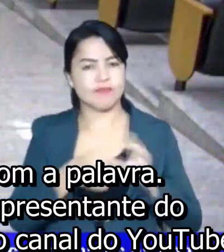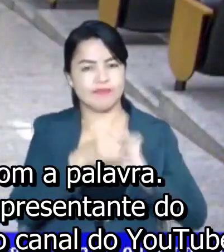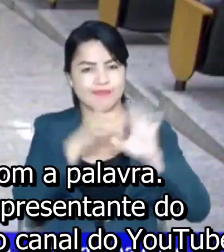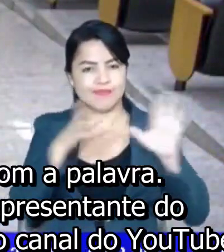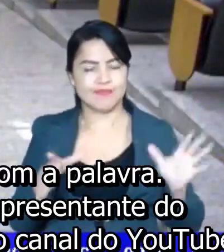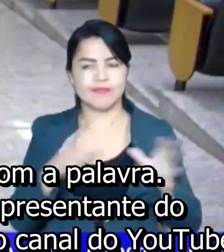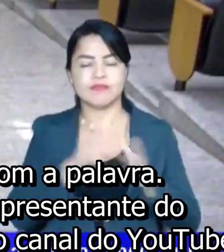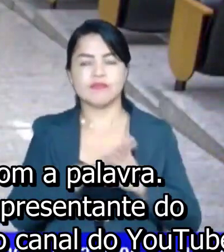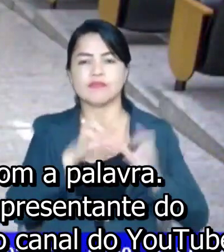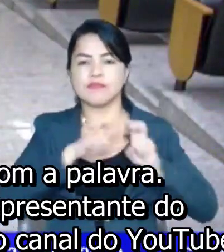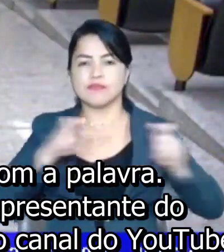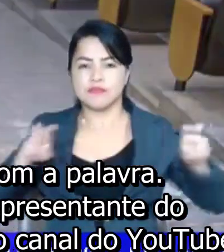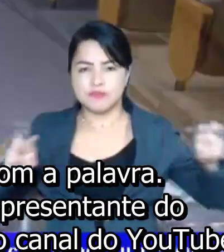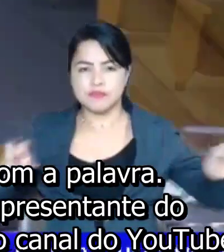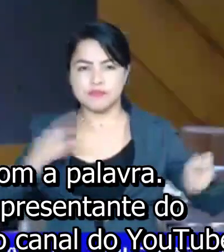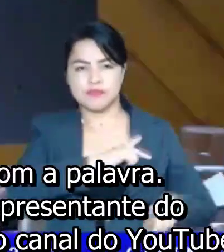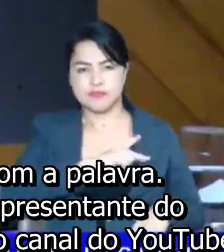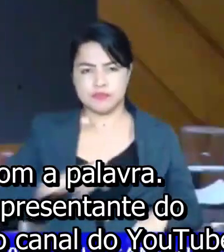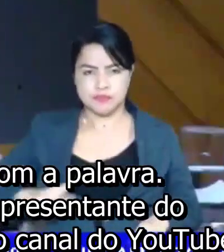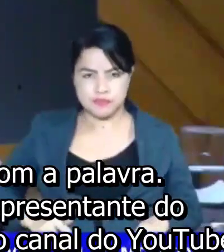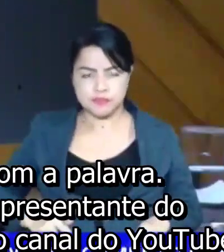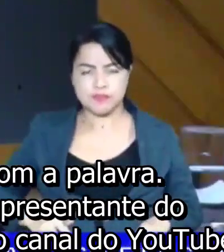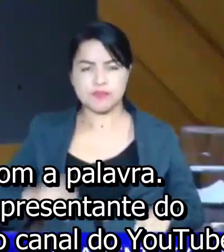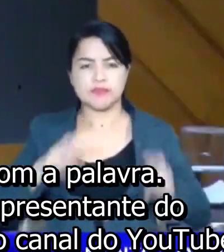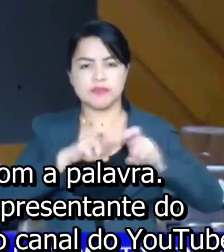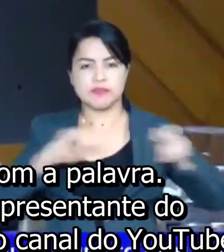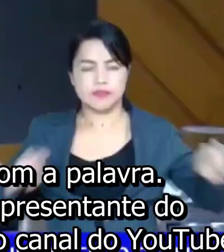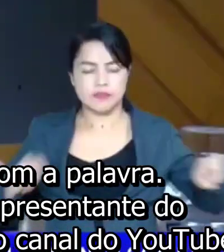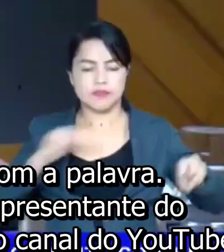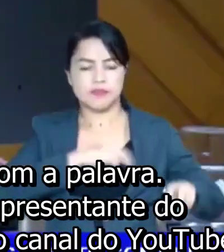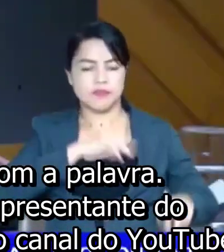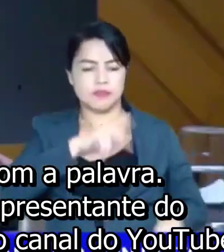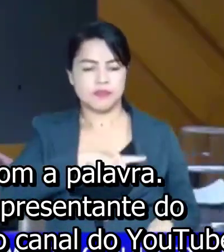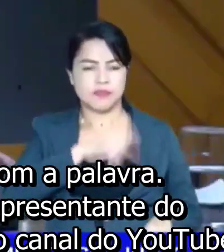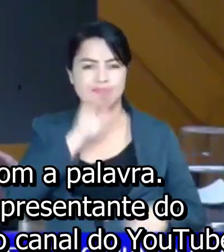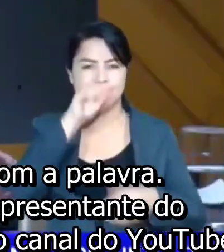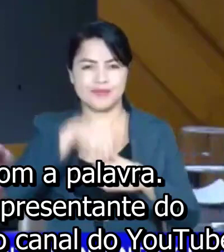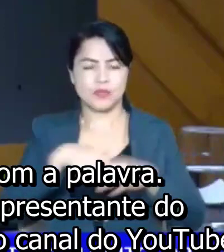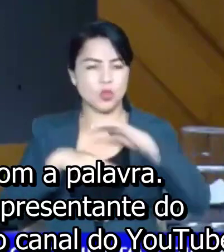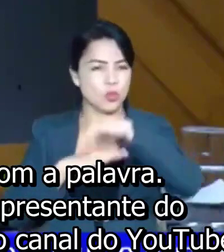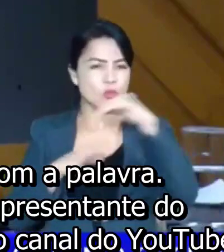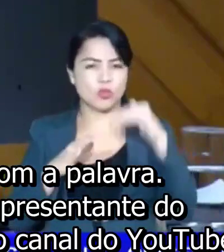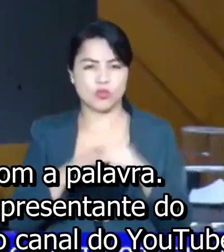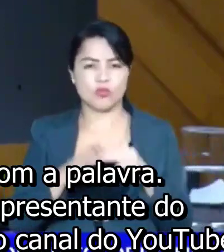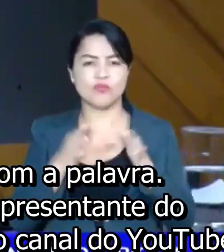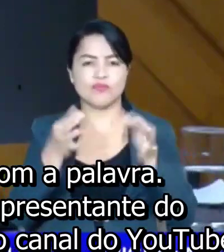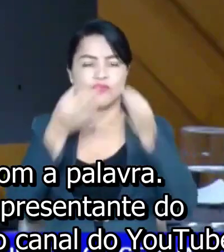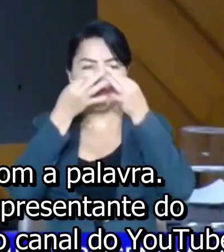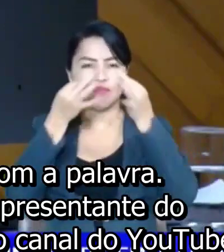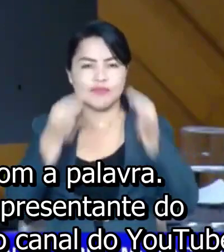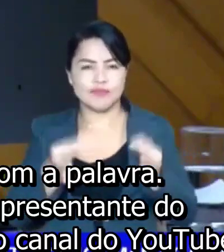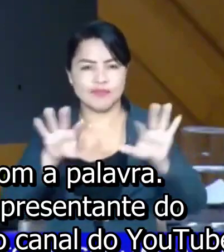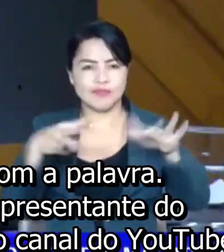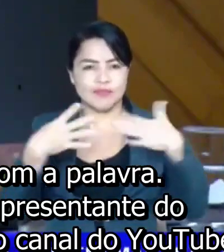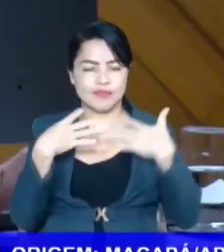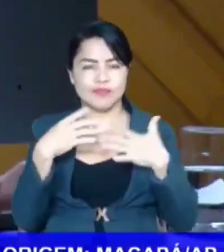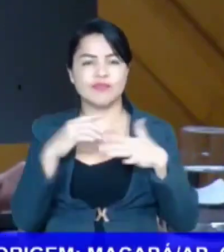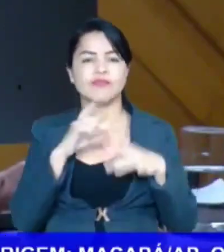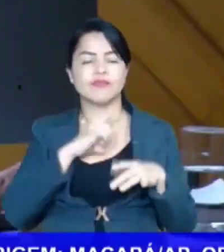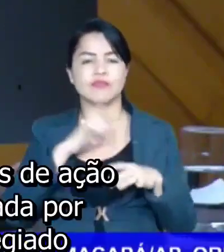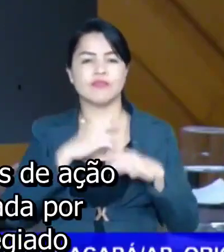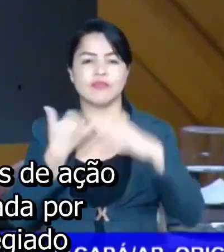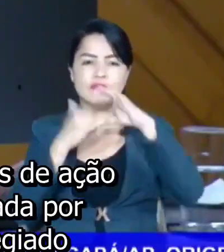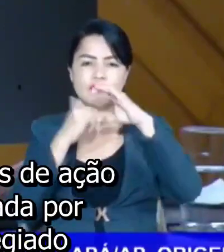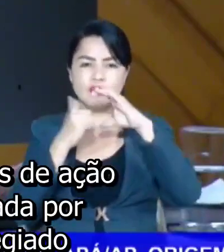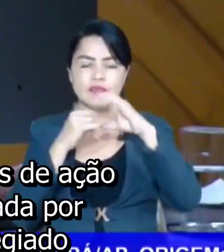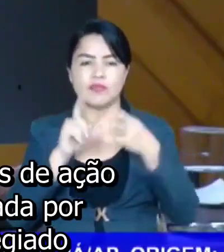da pares, tela, julgamento ilustre conjunto, agravo representante regimental do na Ministério ação Público rescisória. Eleitoral, Em sua a mesa, todos que doutora nos Paola, acompanham fazendo pelo leitura canal na do tela do seu YouTube